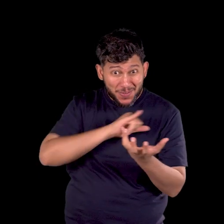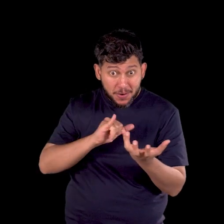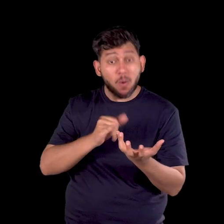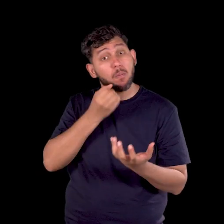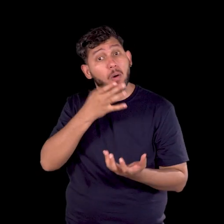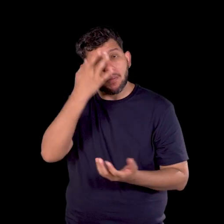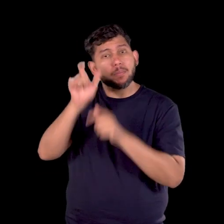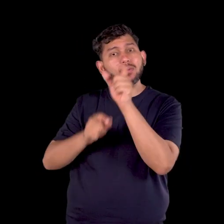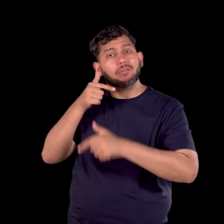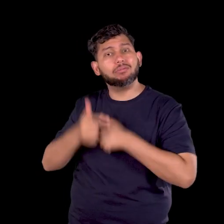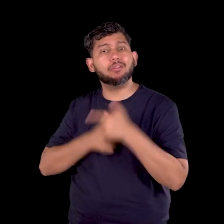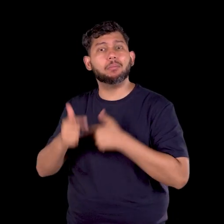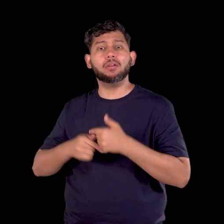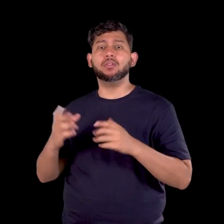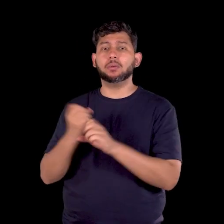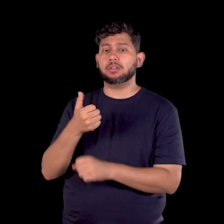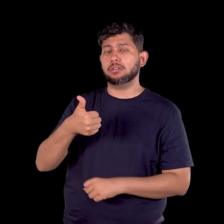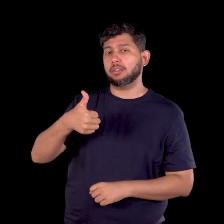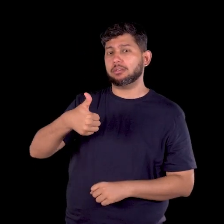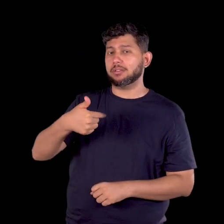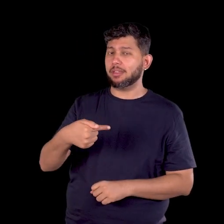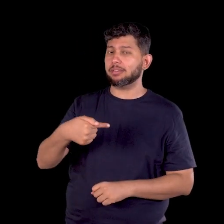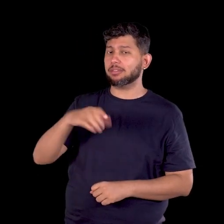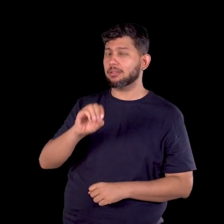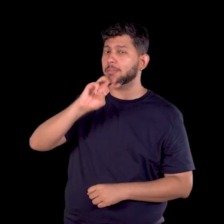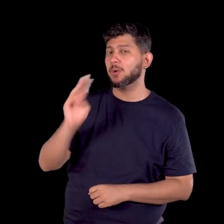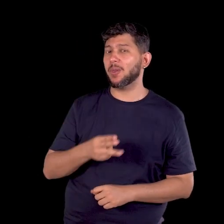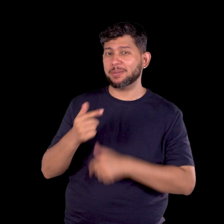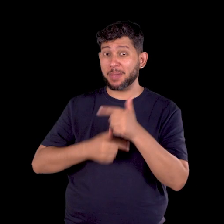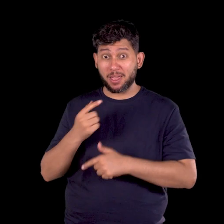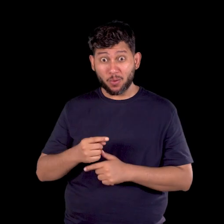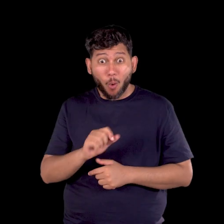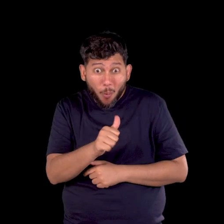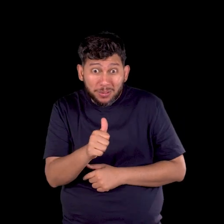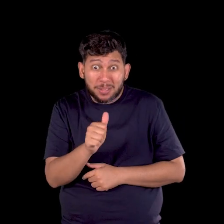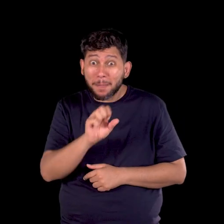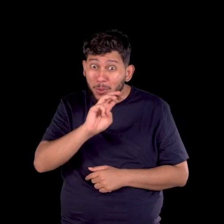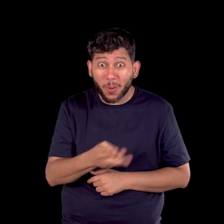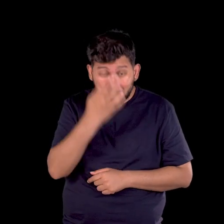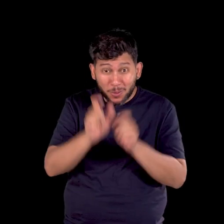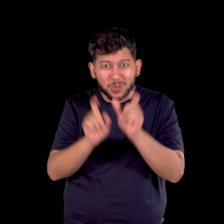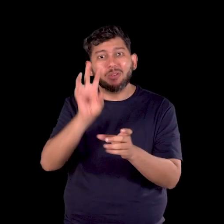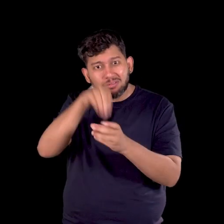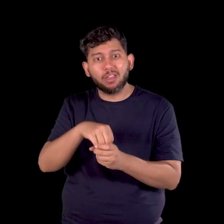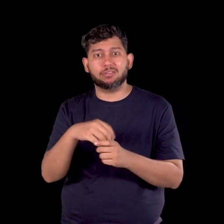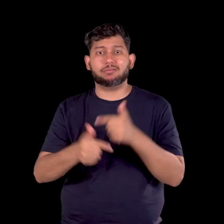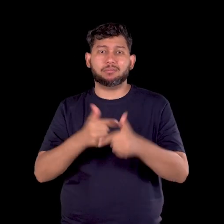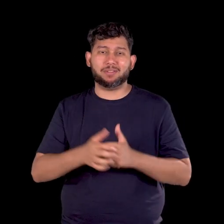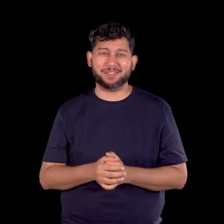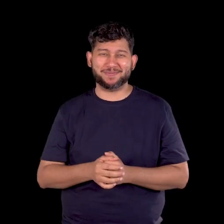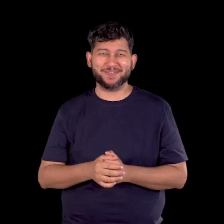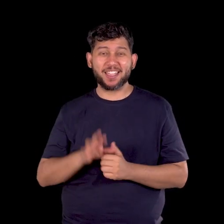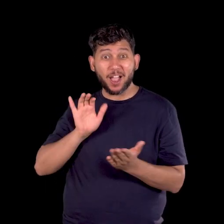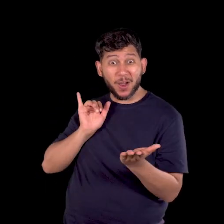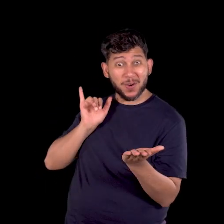Essas viagens geram mais de 70 milhões de vagas de emprego, com 11 milhões de empregos diretos. No transporte de